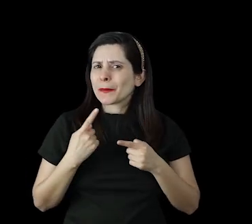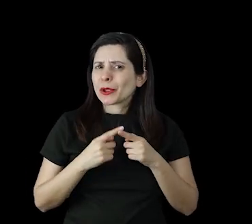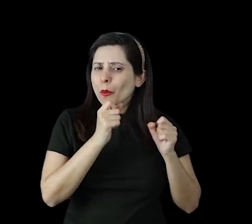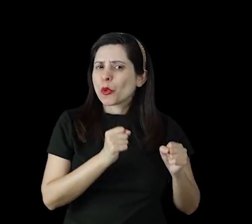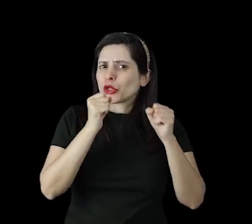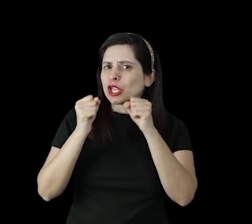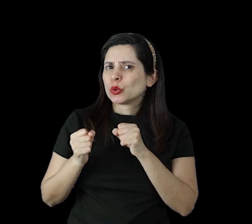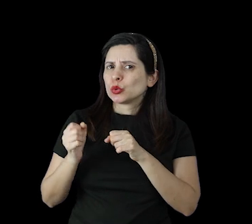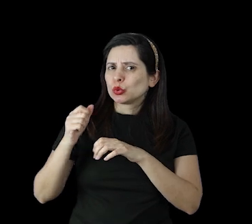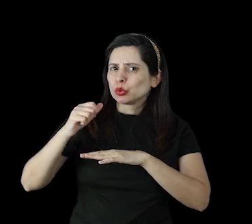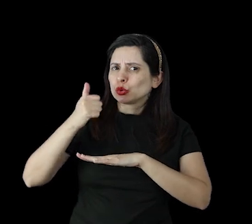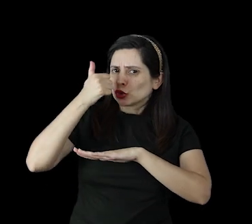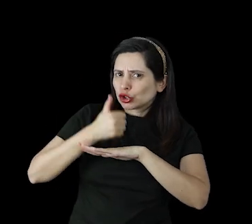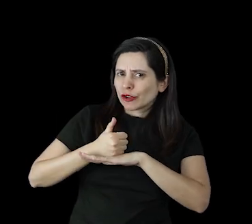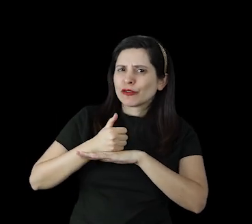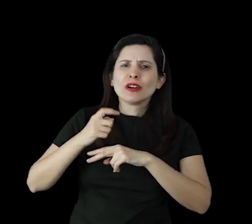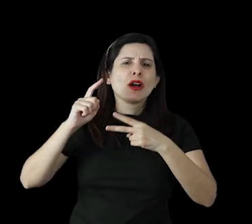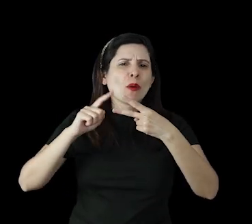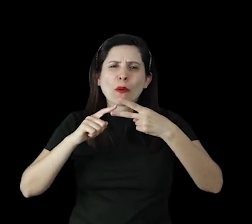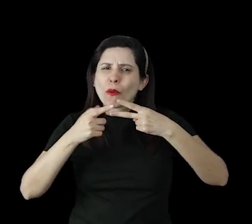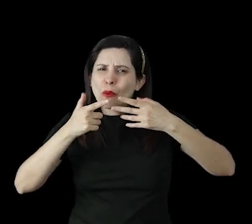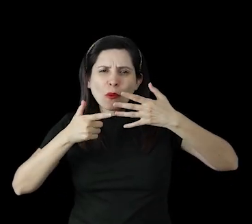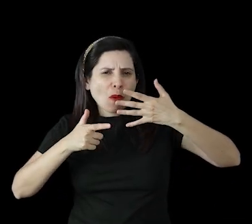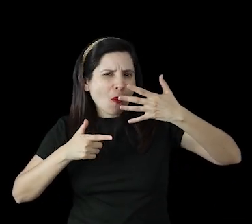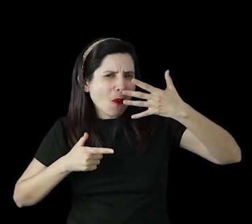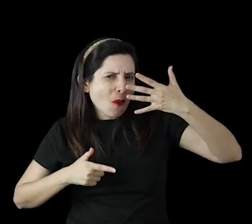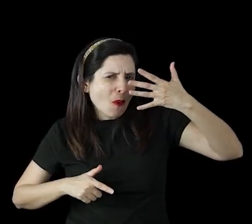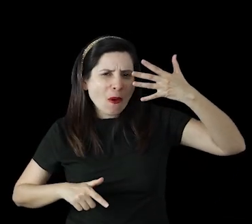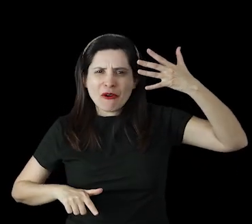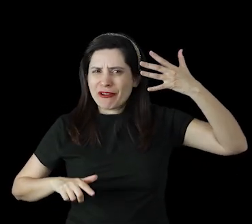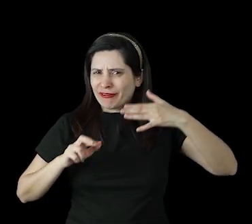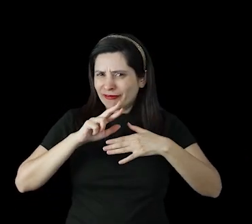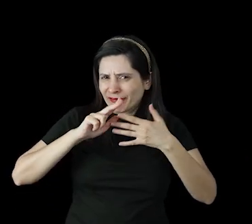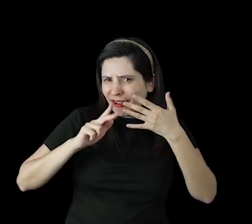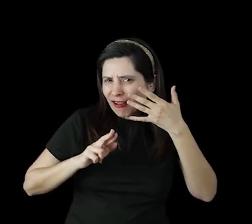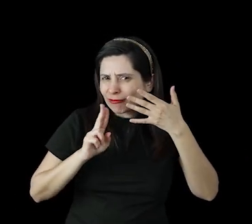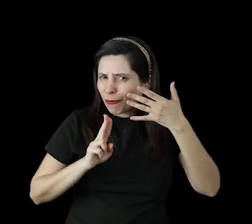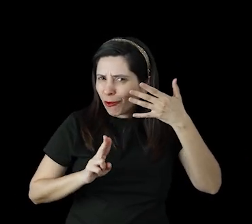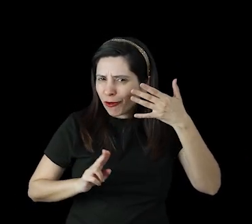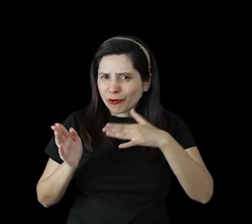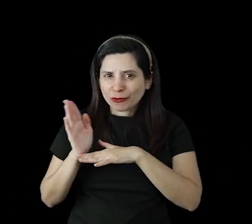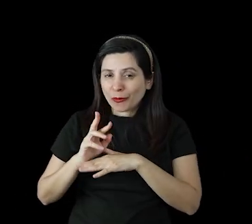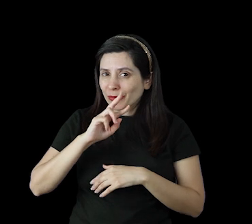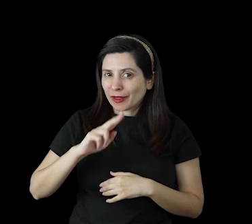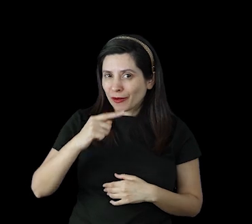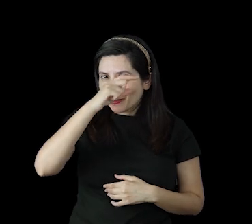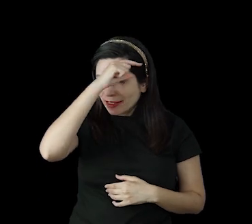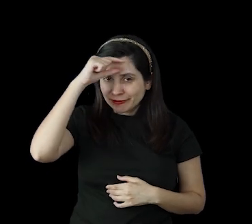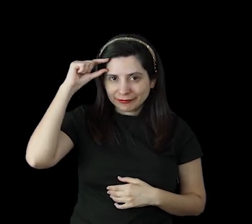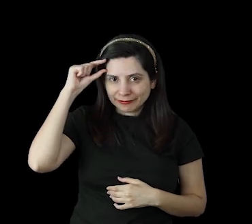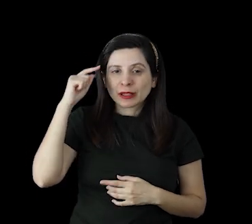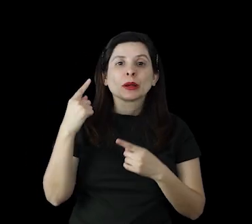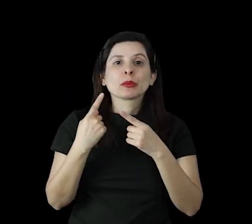Chefão, ou Breaking Bad, ou Sopranos, não é estereotipado e é tão humano, porque